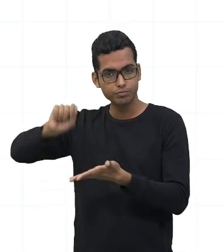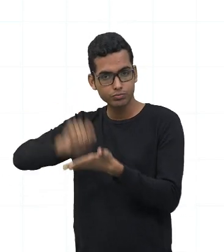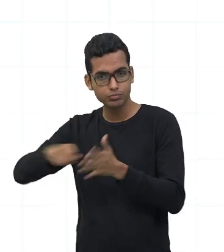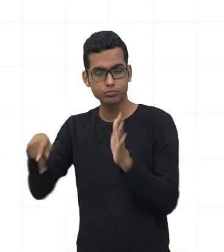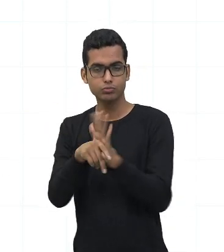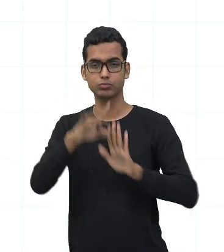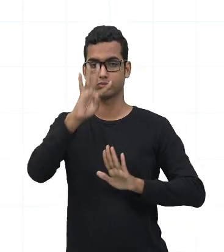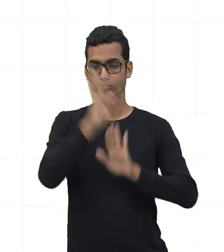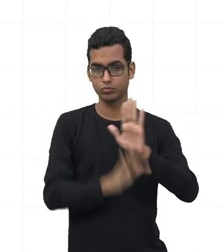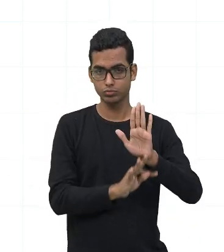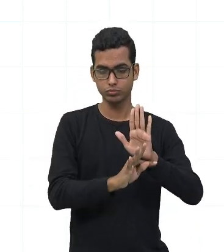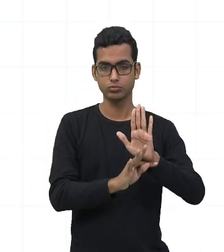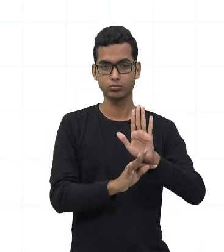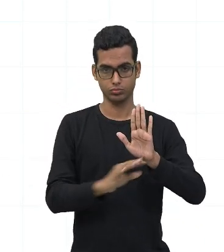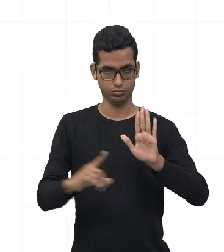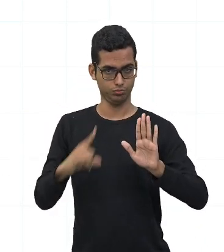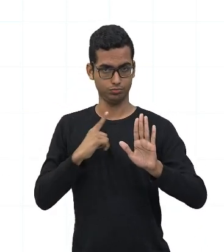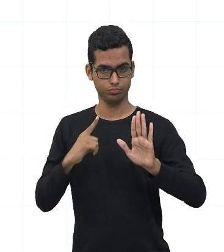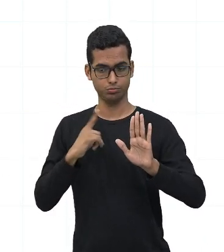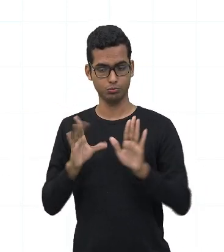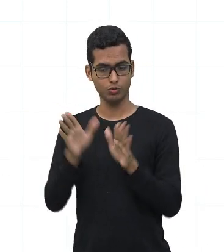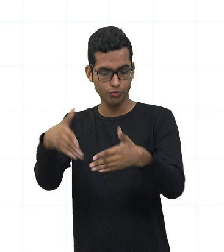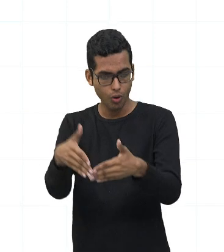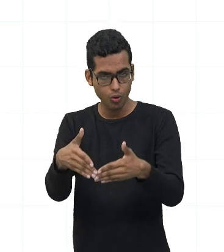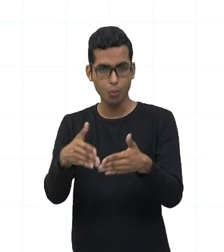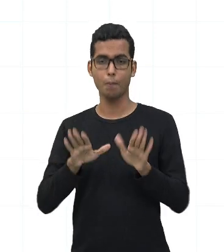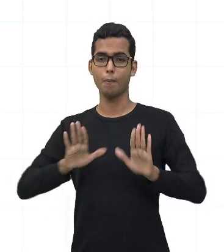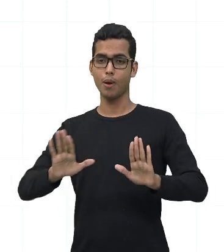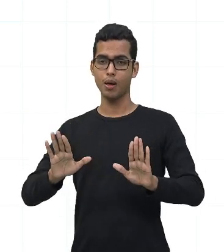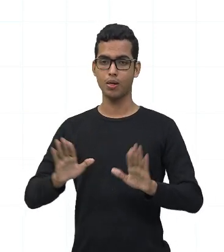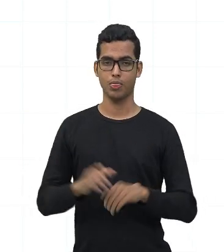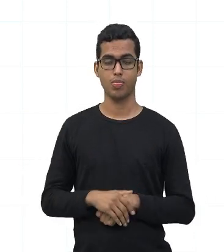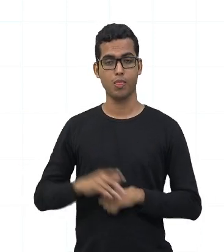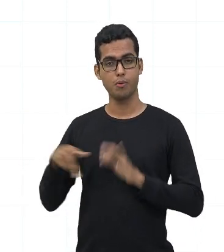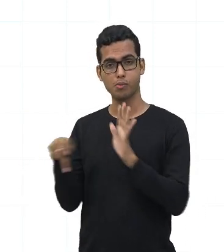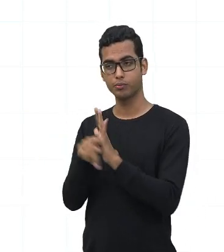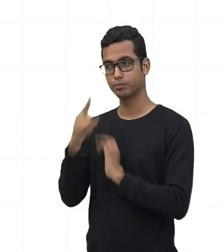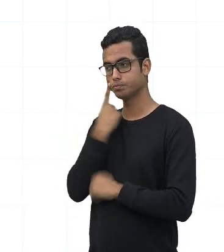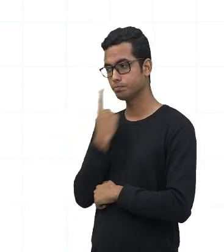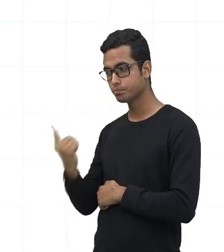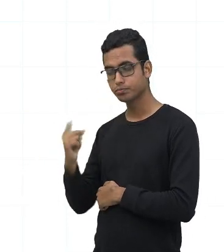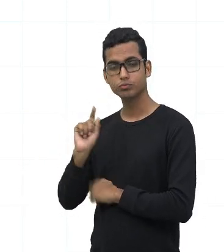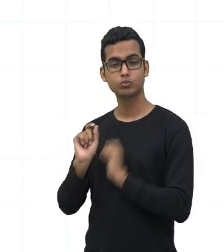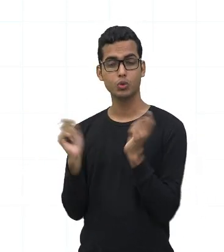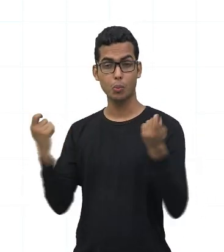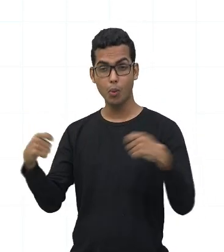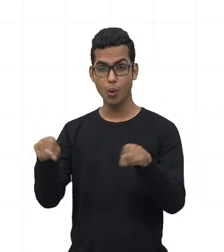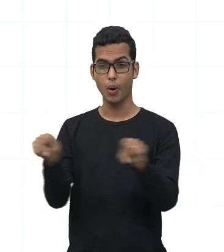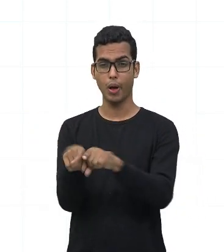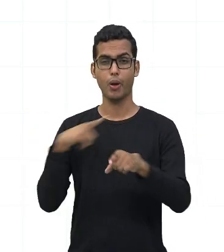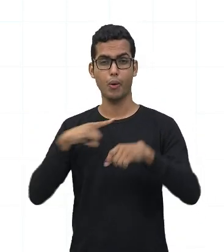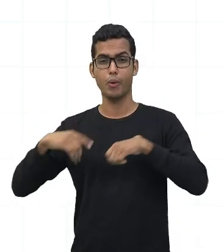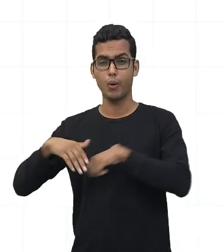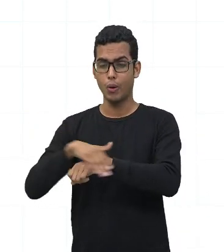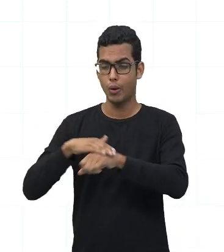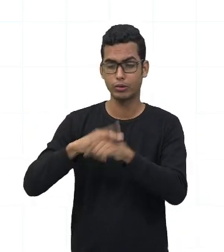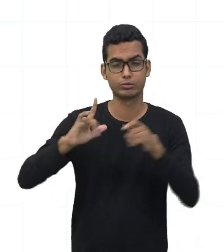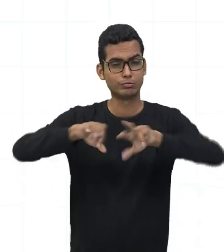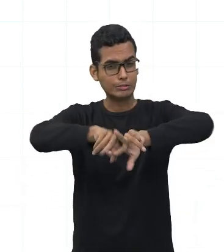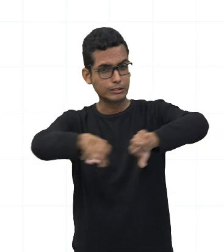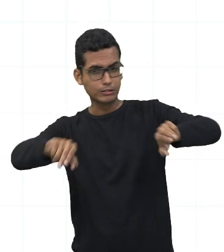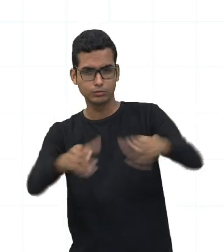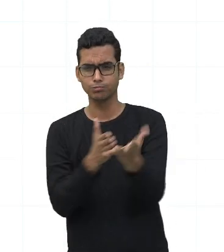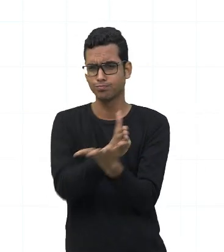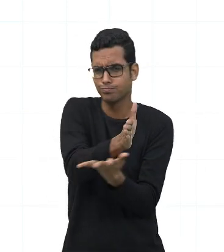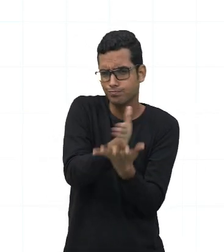tenho um determinado assunto, porém, desse determinado assunto eu posso falar muitas coisas, é muito